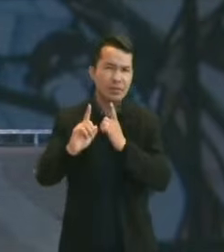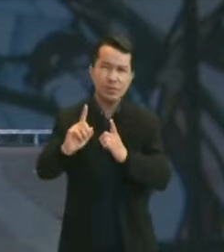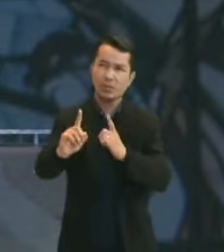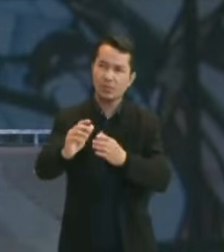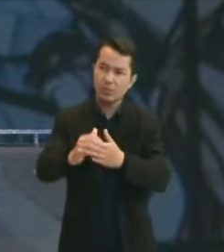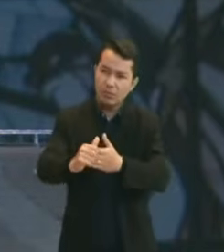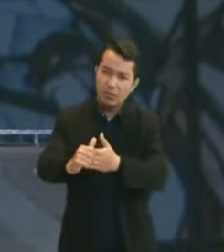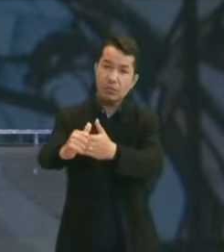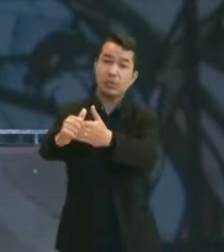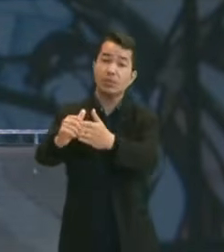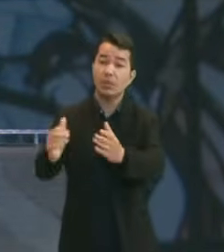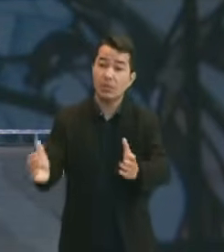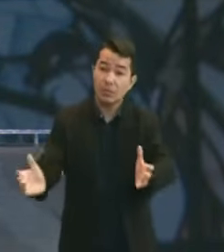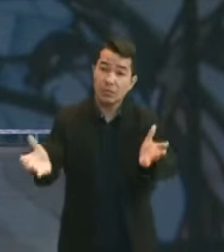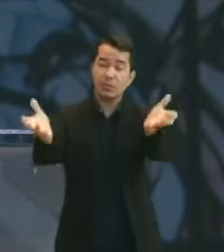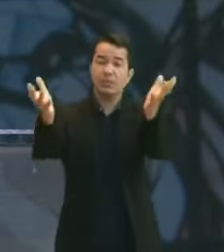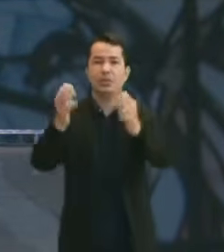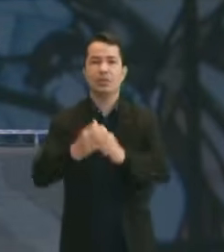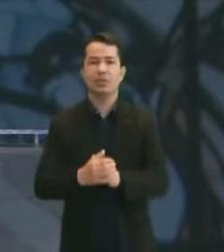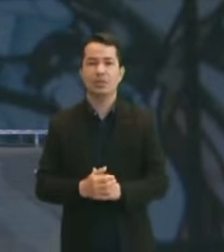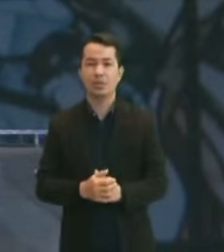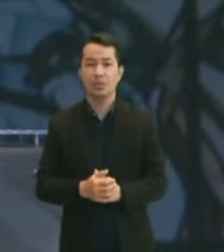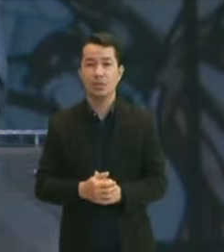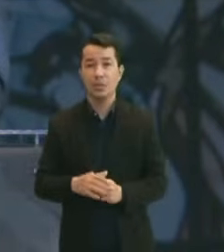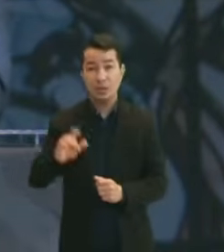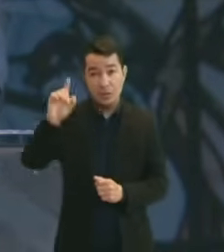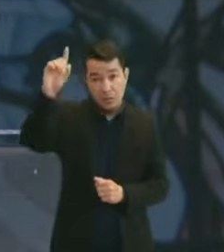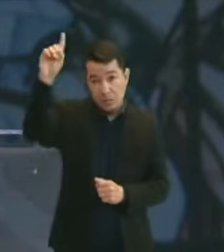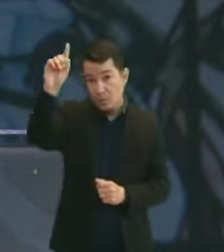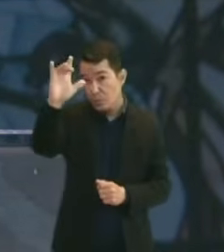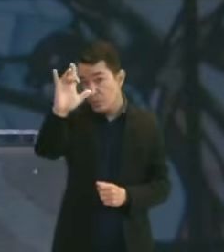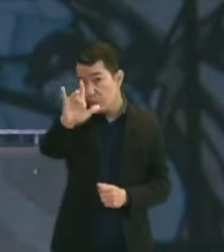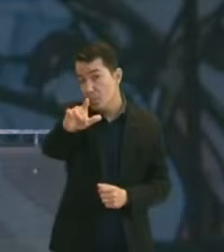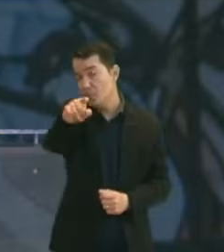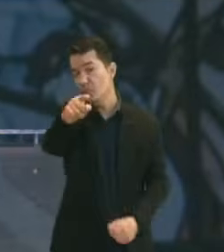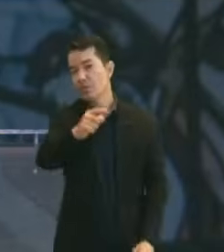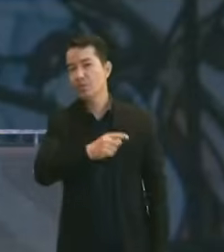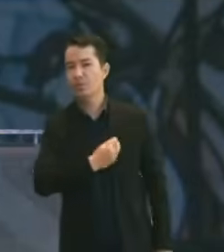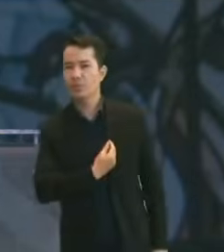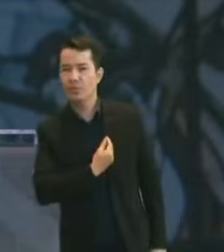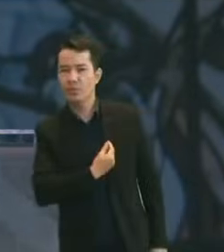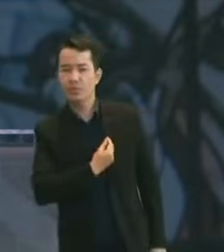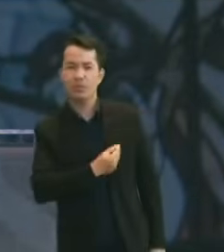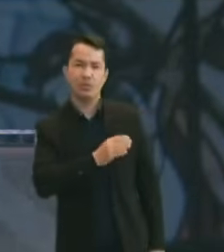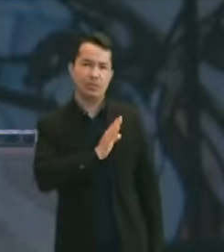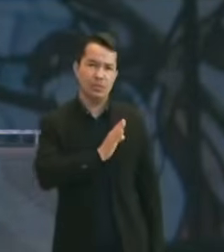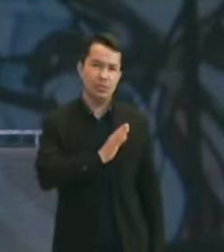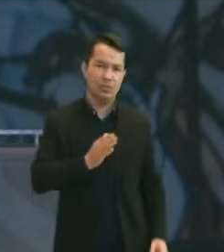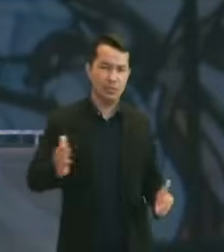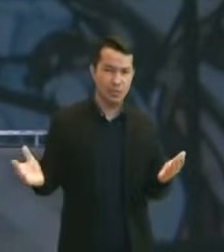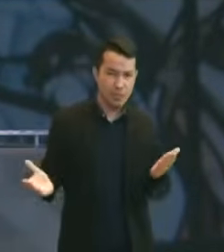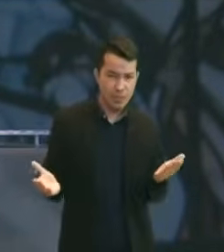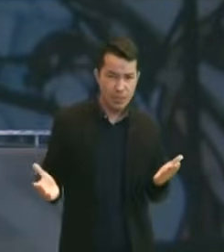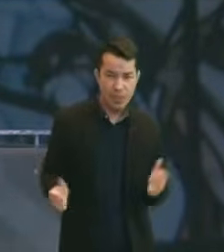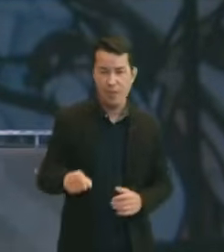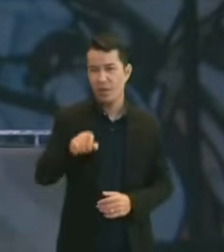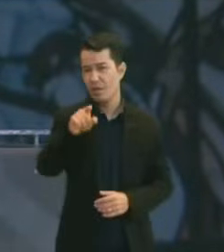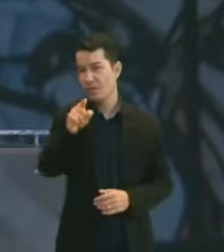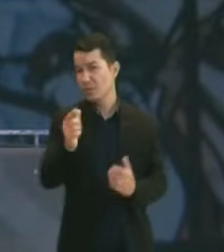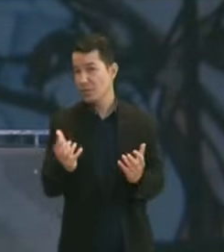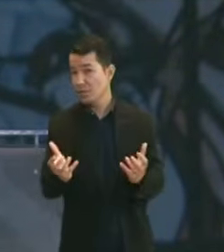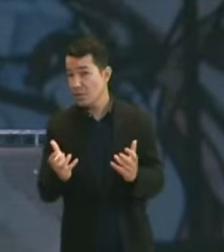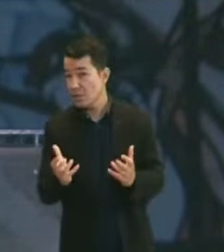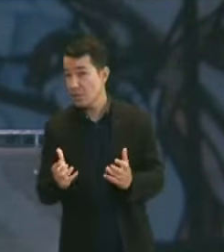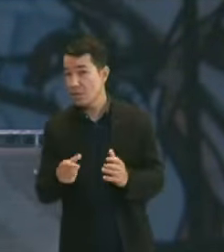crescer na fé. E sabe, se Deus está tocando o seu coração nesse sentido, se você quer assumir desde já, antes mesmo